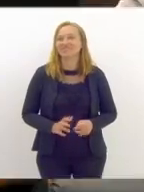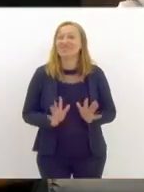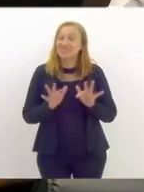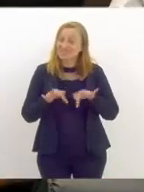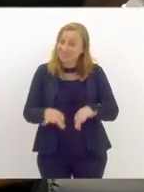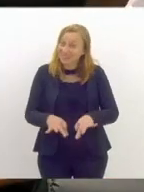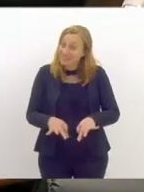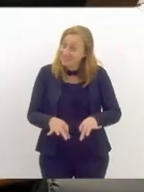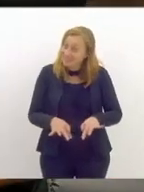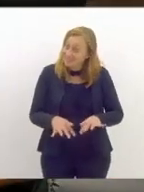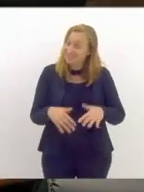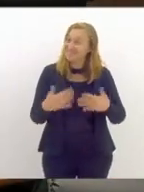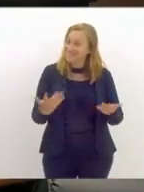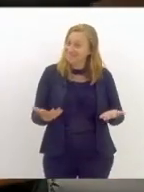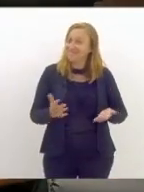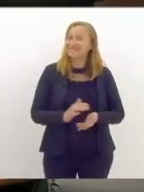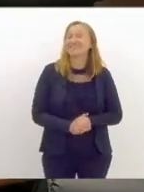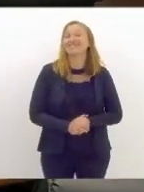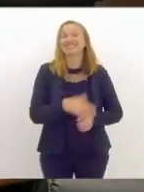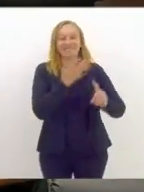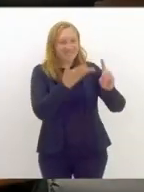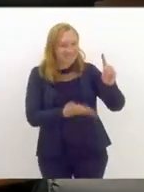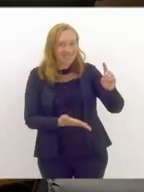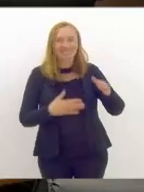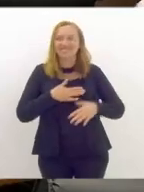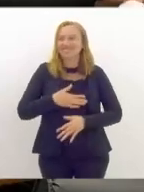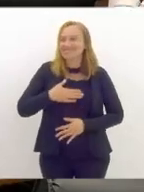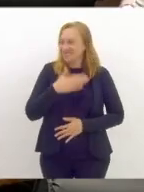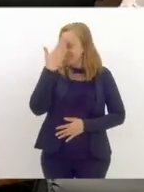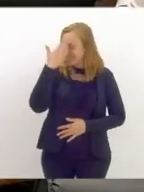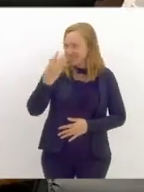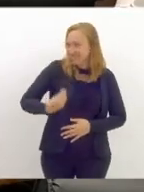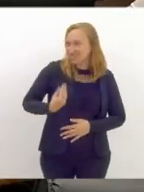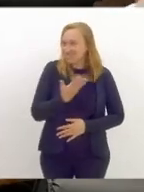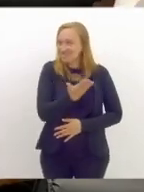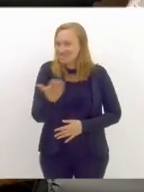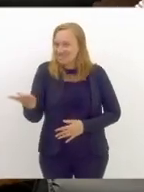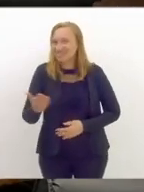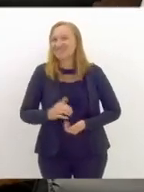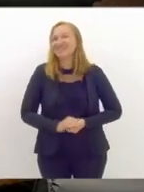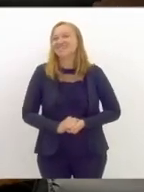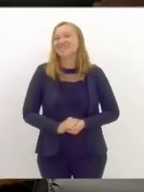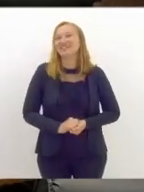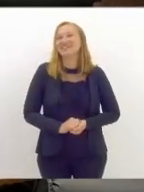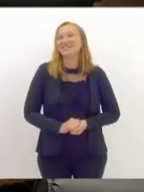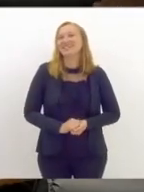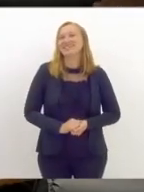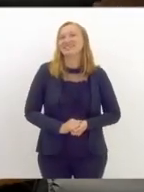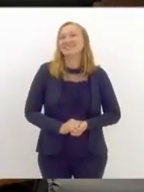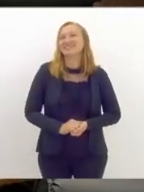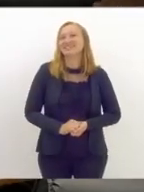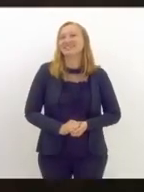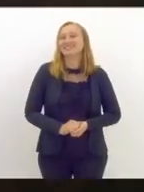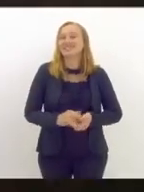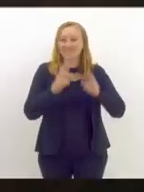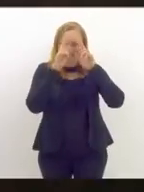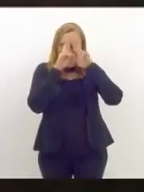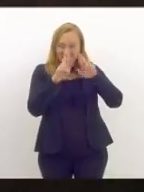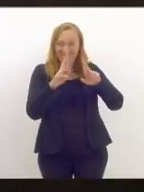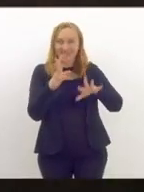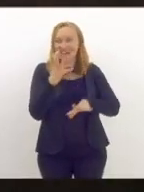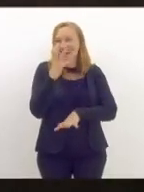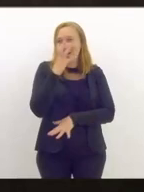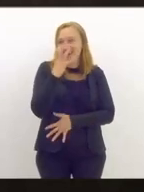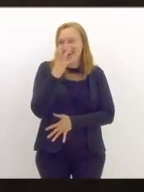Finalizando essa sessão, gostaria de agradecer a presença de todas e todos, nosso respeito e